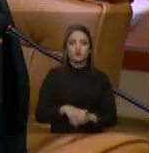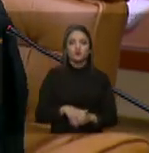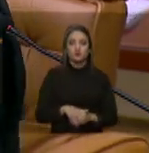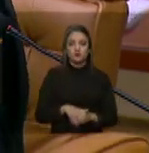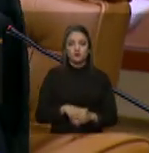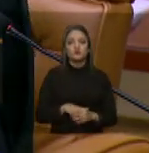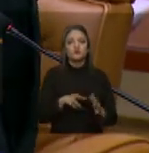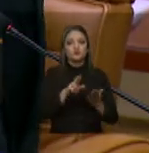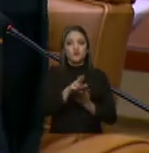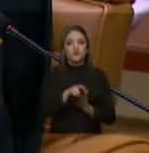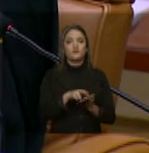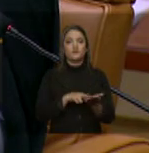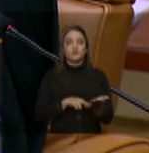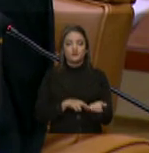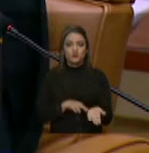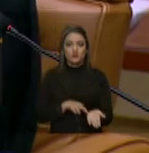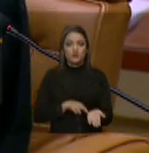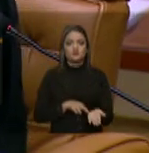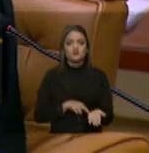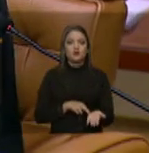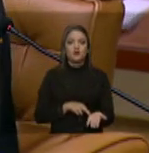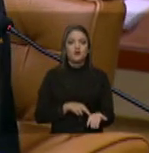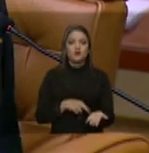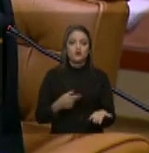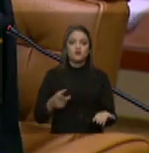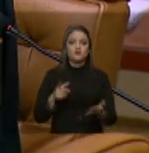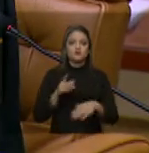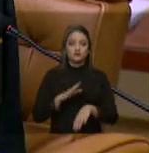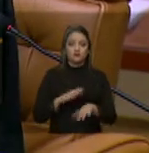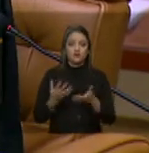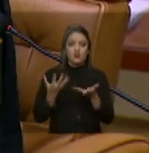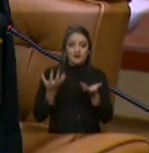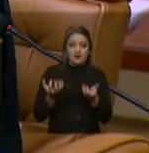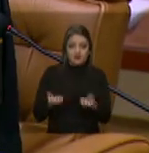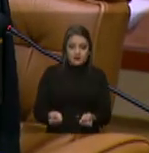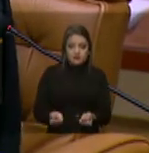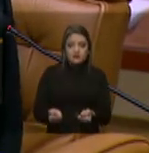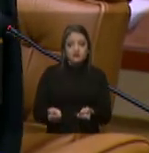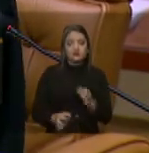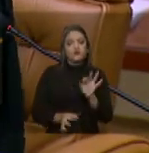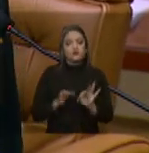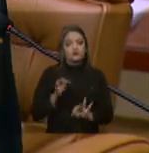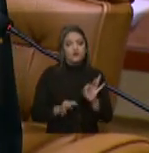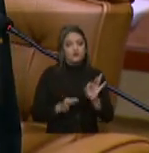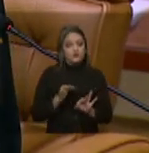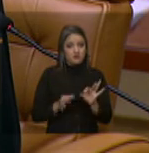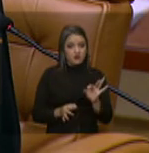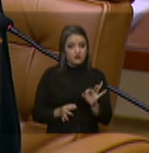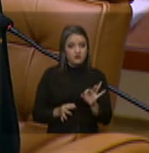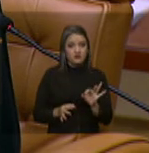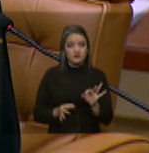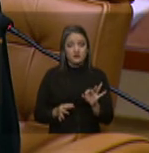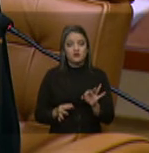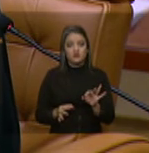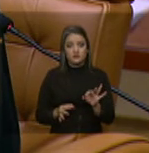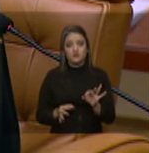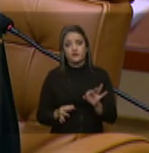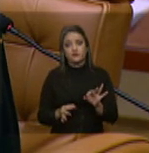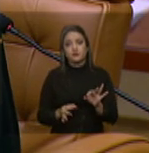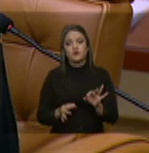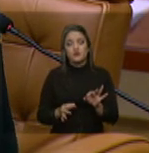nisso relator é tanto no conhecimento é quanto para sua essência jogou parcialmente procedência